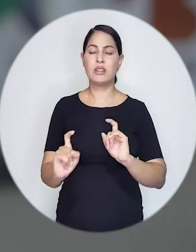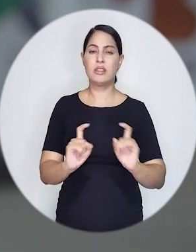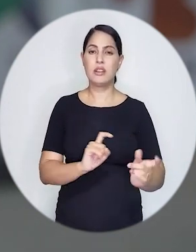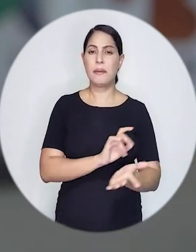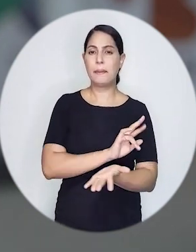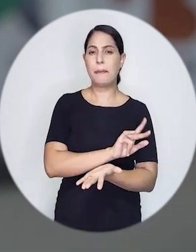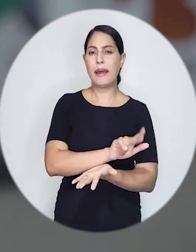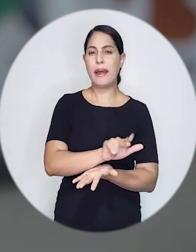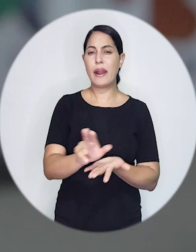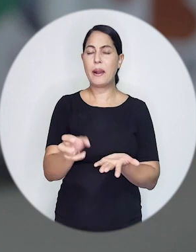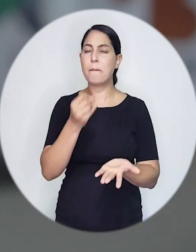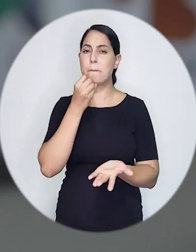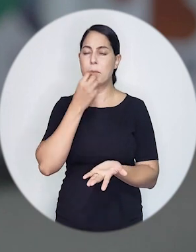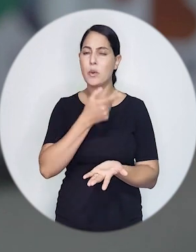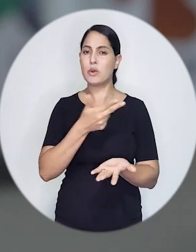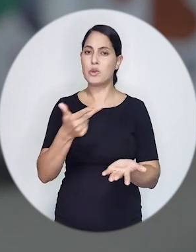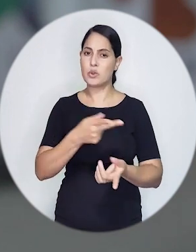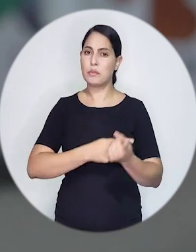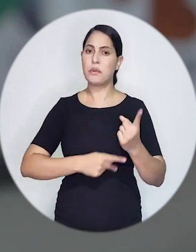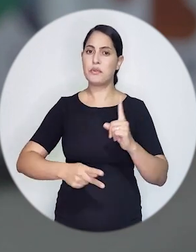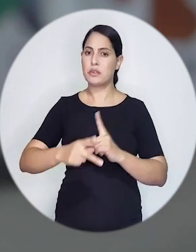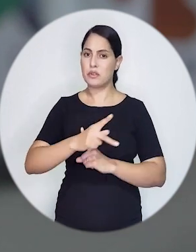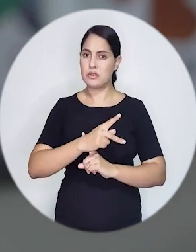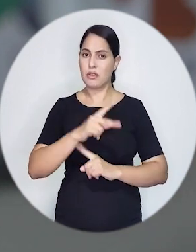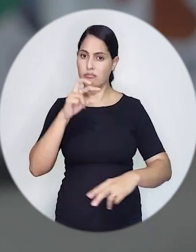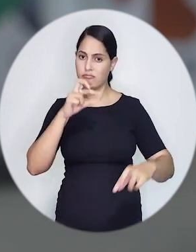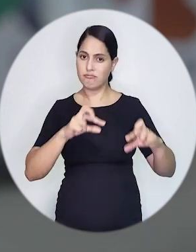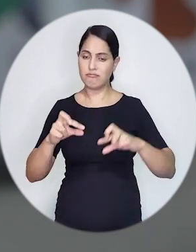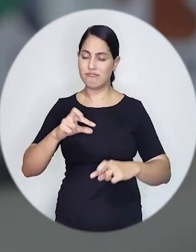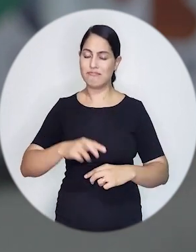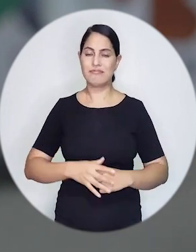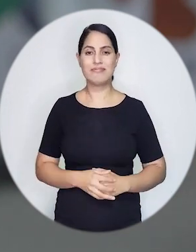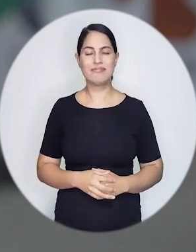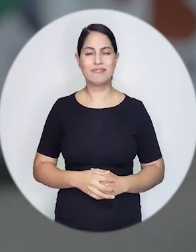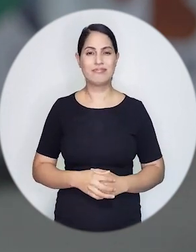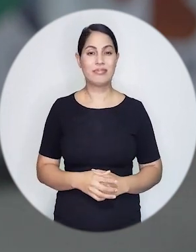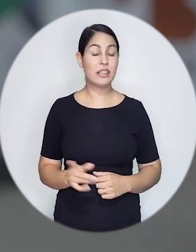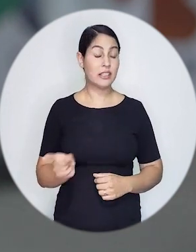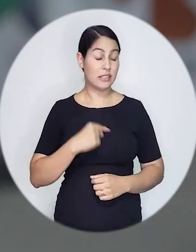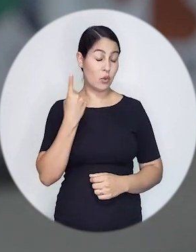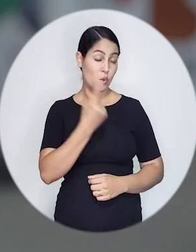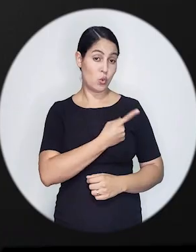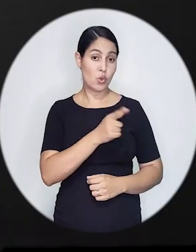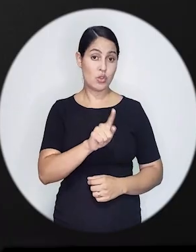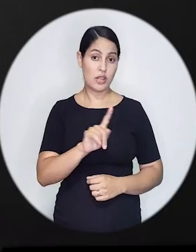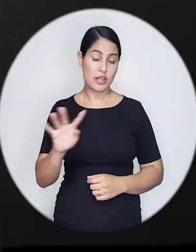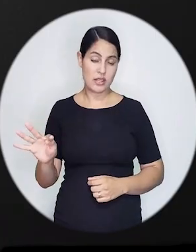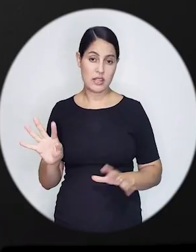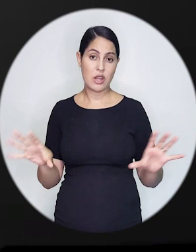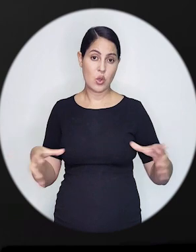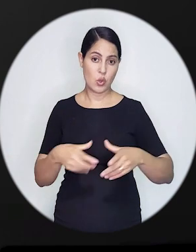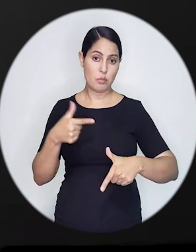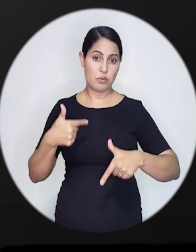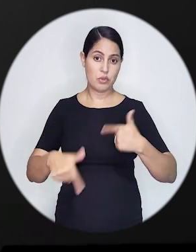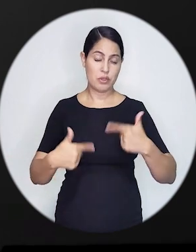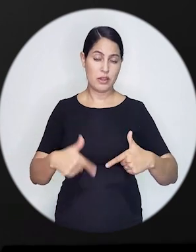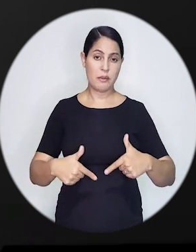administrativos relacionados a todos os benefícios administrados pela Previdência Social. Esse grupo de